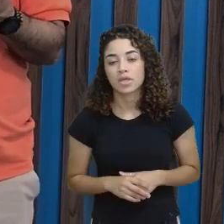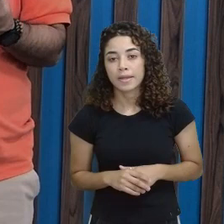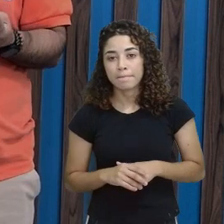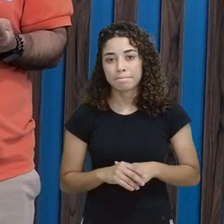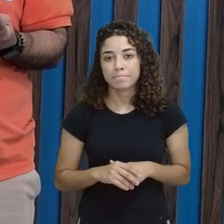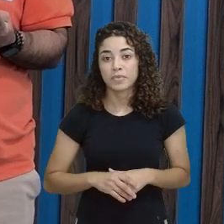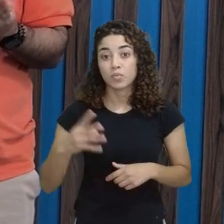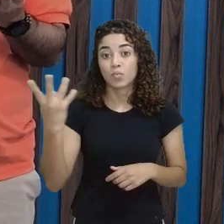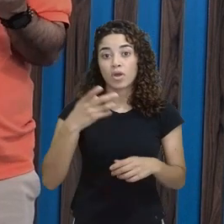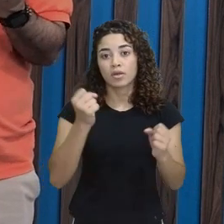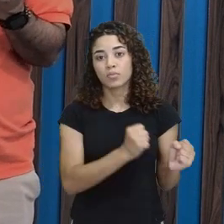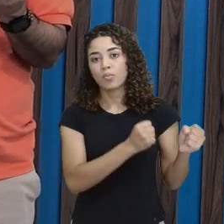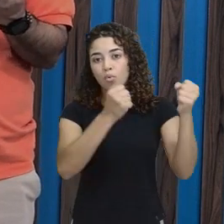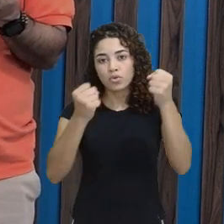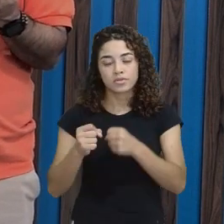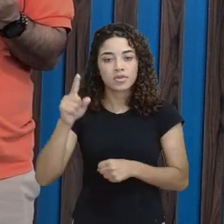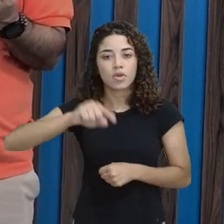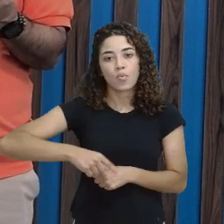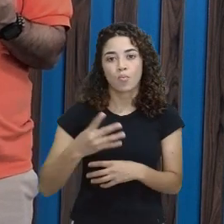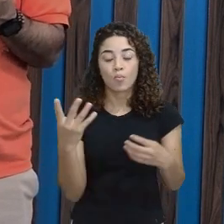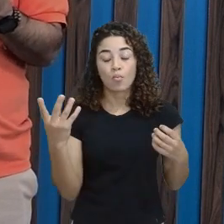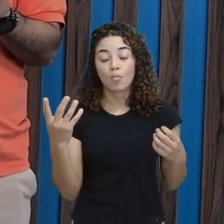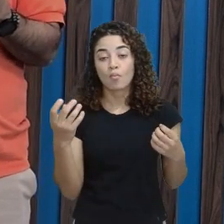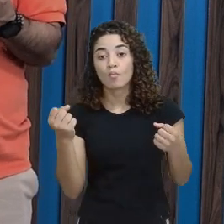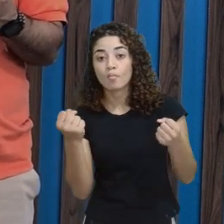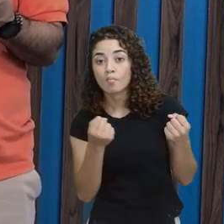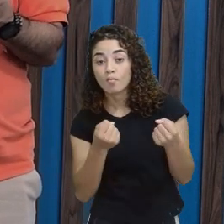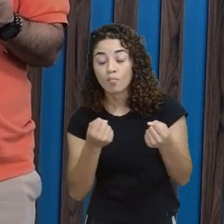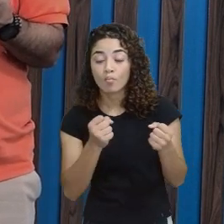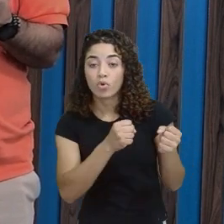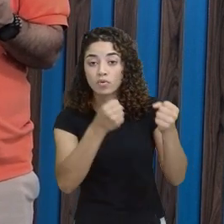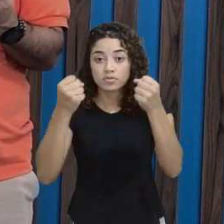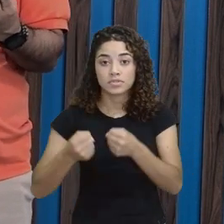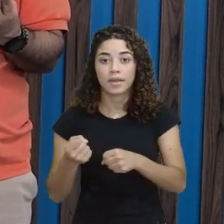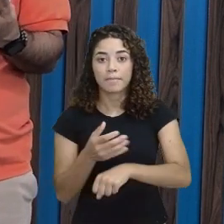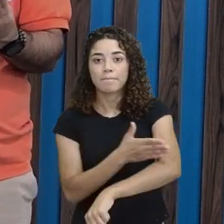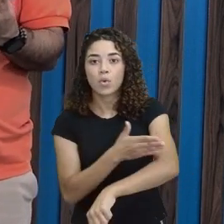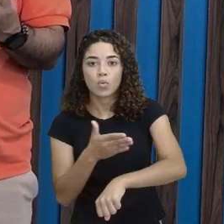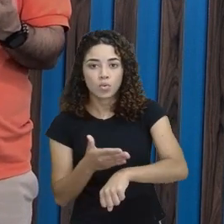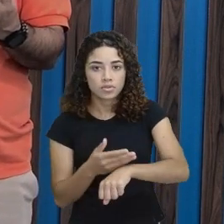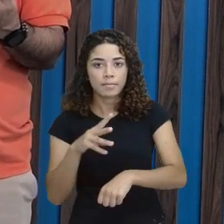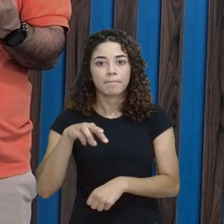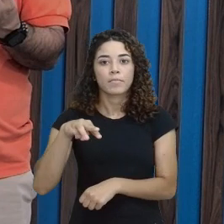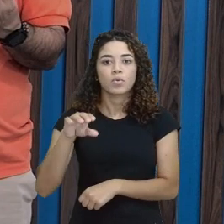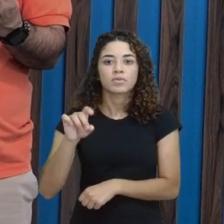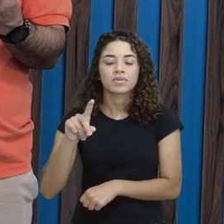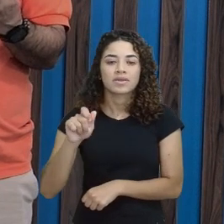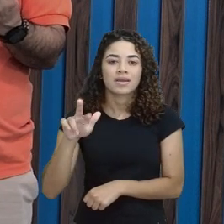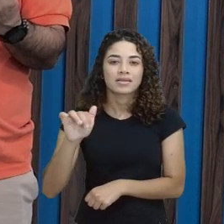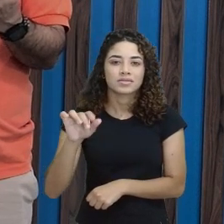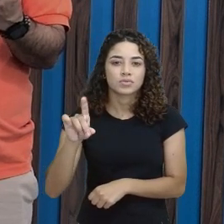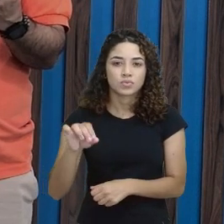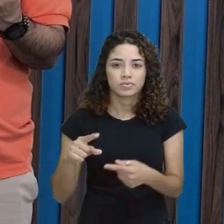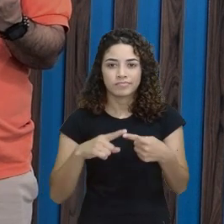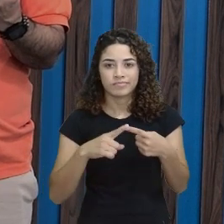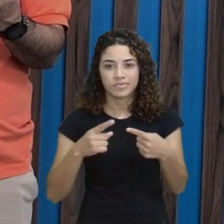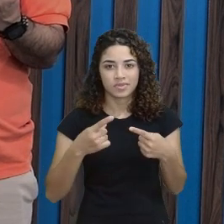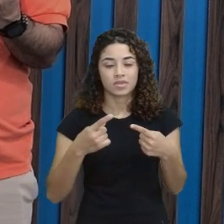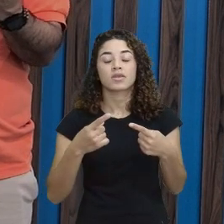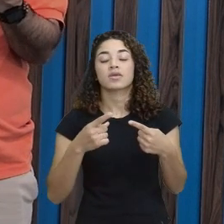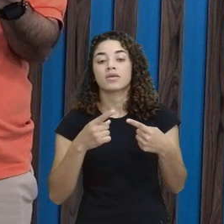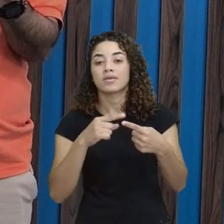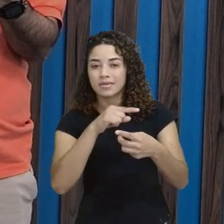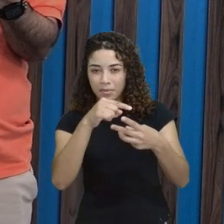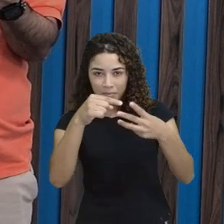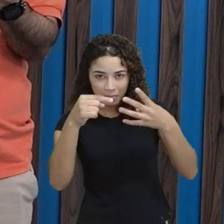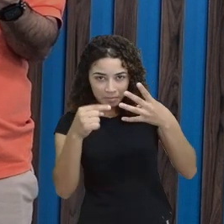chamado quarto poder, que era o poder moderador. Aí veja aí a questão do autoritarismo. Nós temos executivo, legislativo e